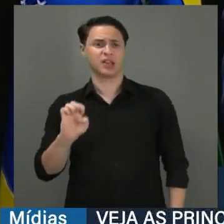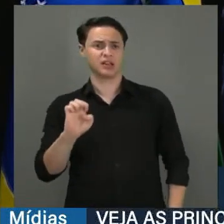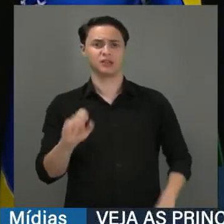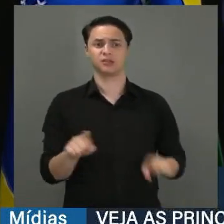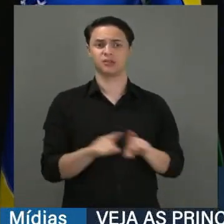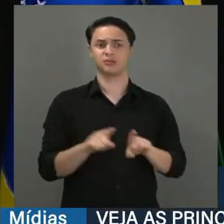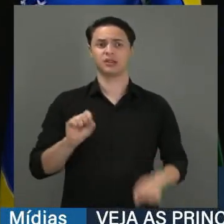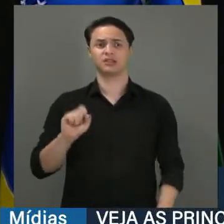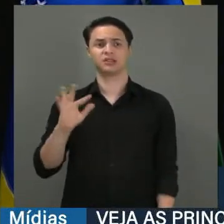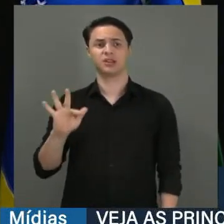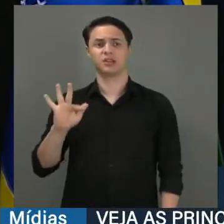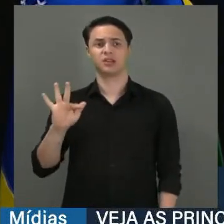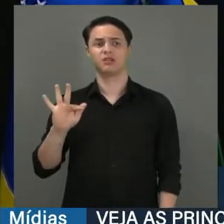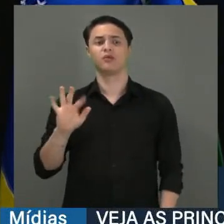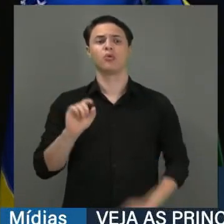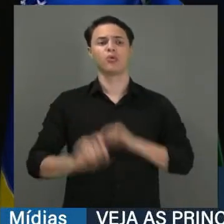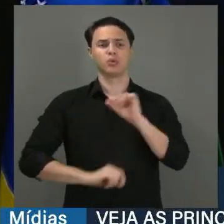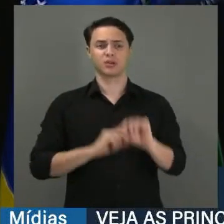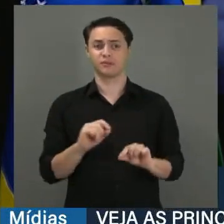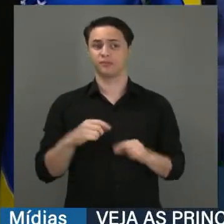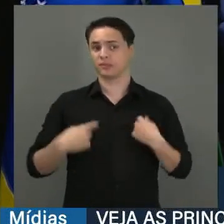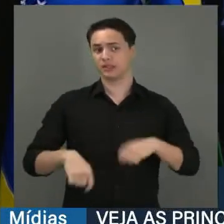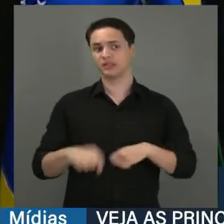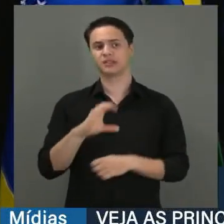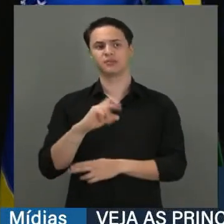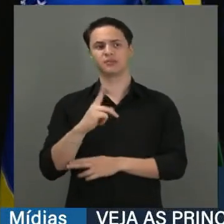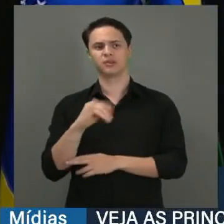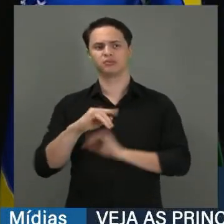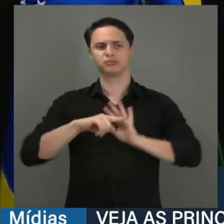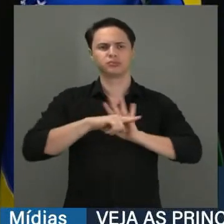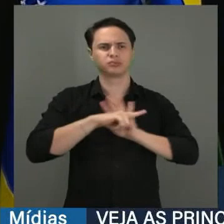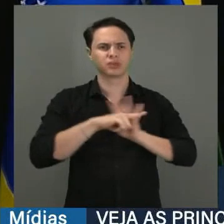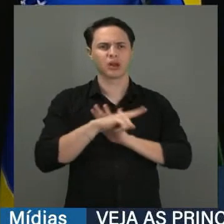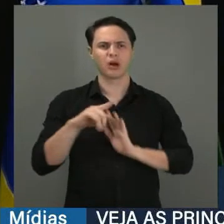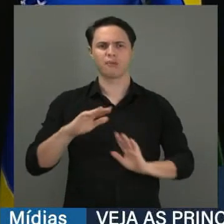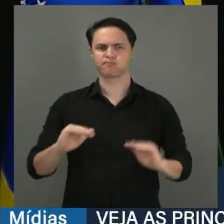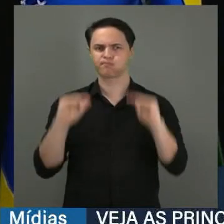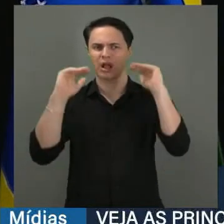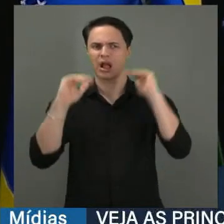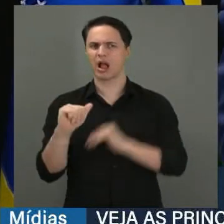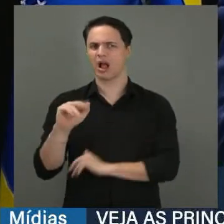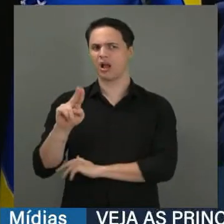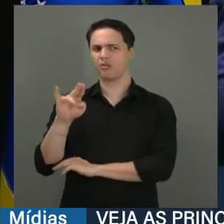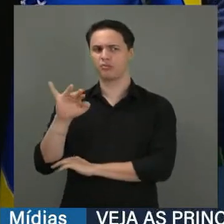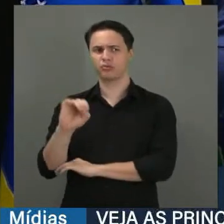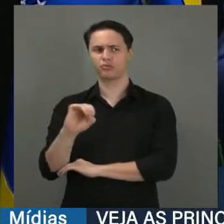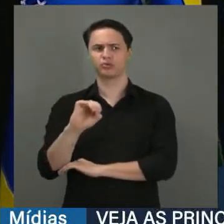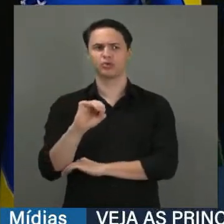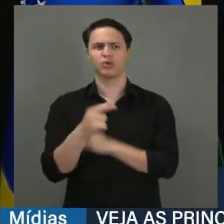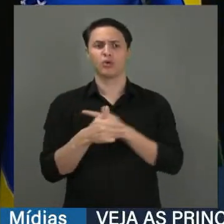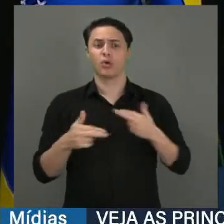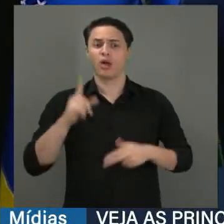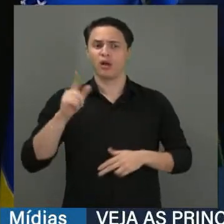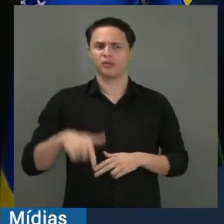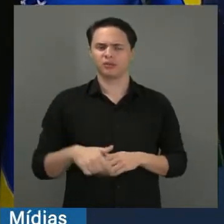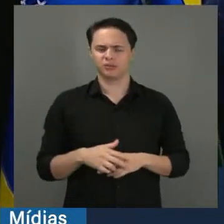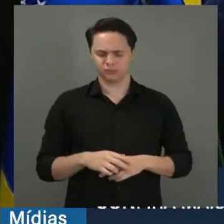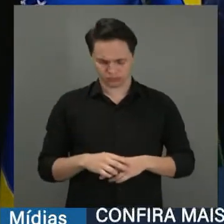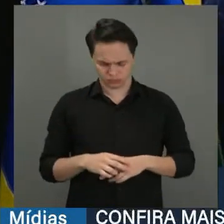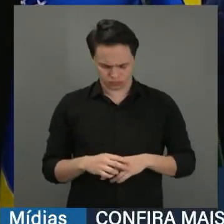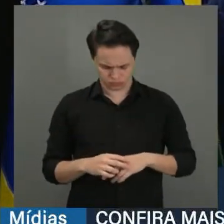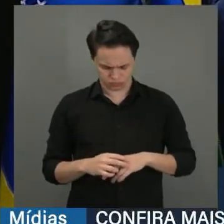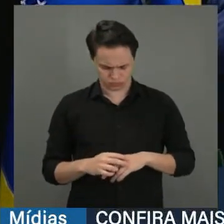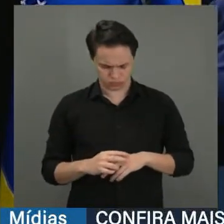do STF, porque a CPI é para esses abusos nesses tribunais superiores brasileiros, são